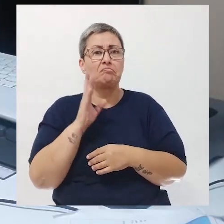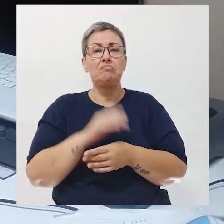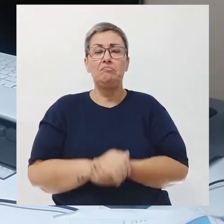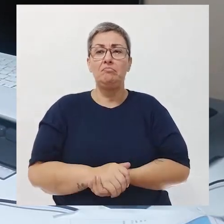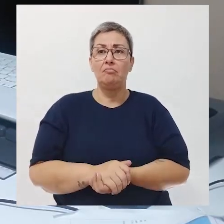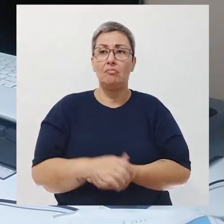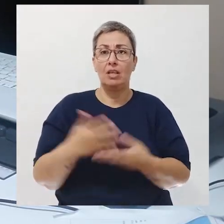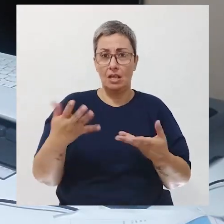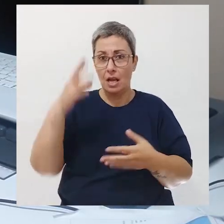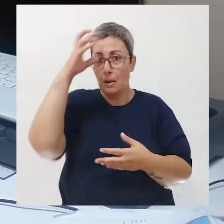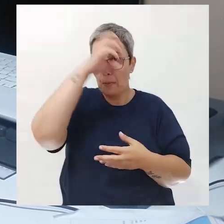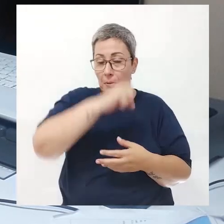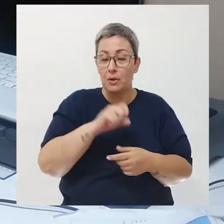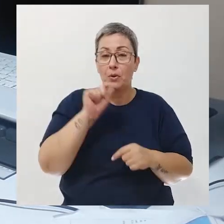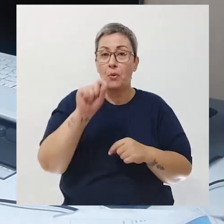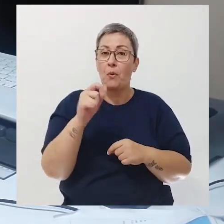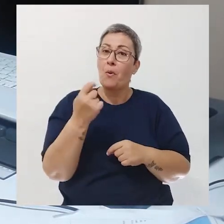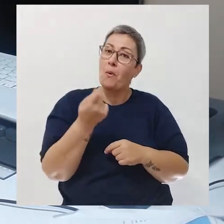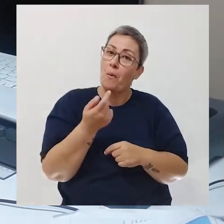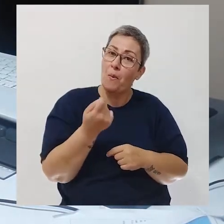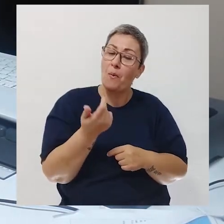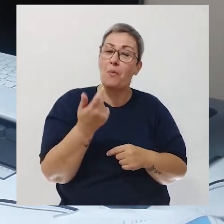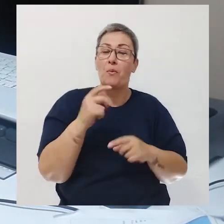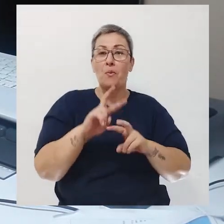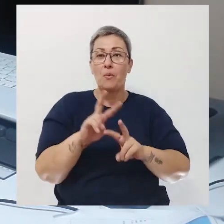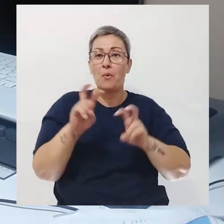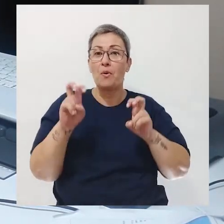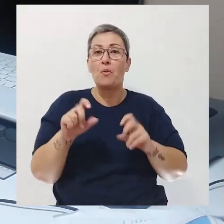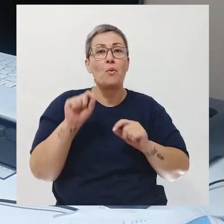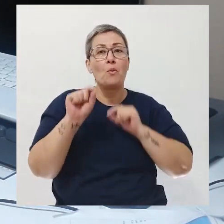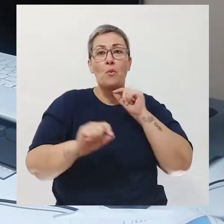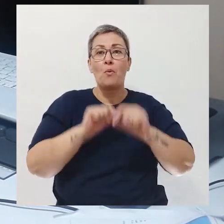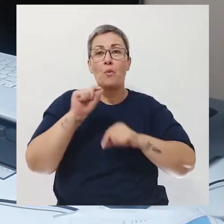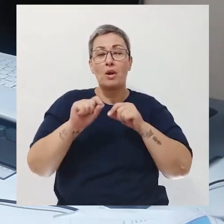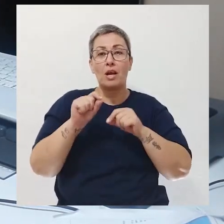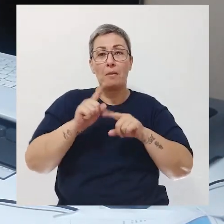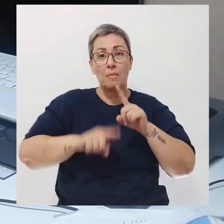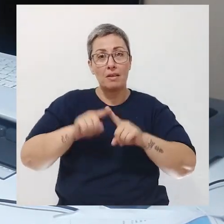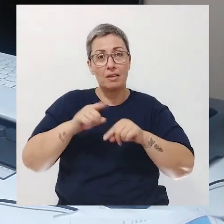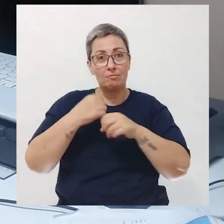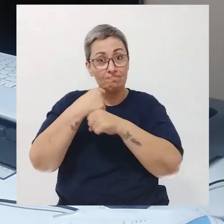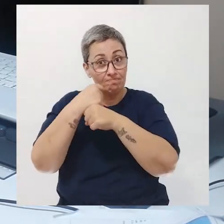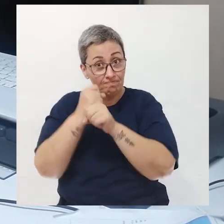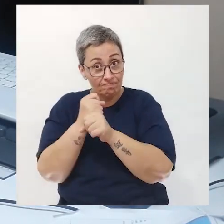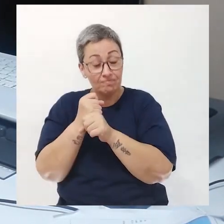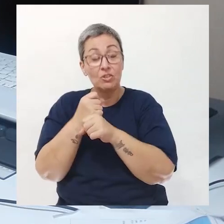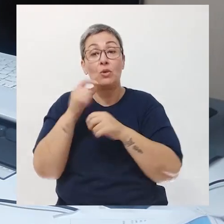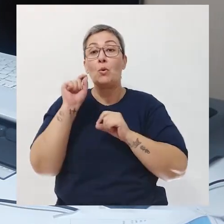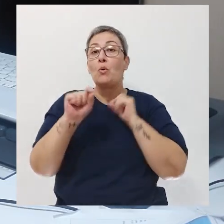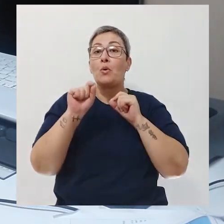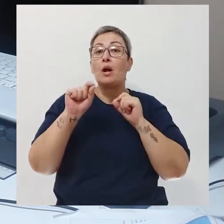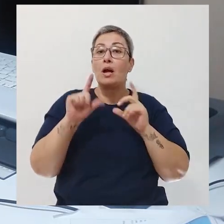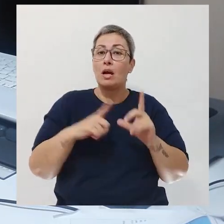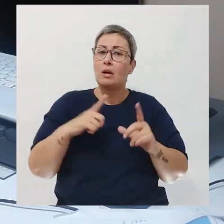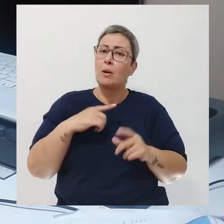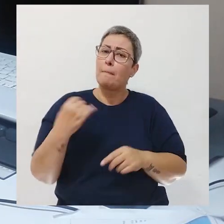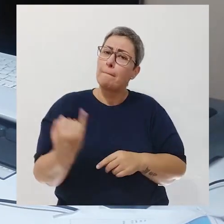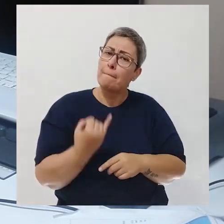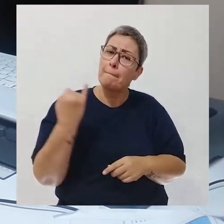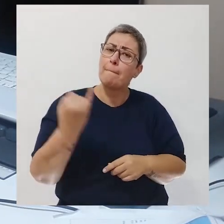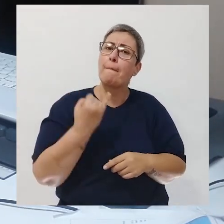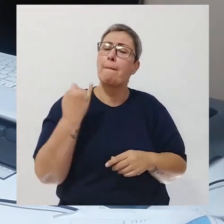legal, hein, pessoal? Aprendemos aí um pouco sobre o que é esse aparelho chamado microscópio e o